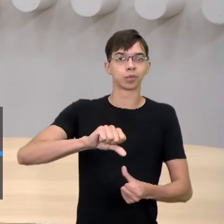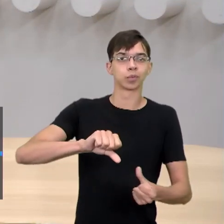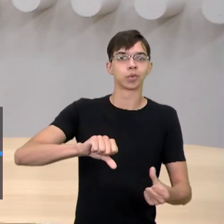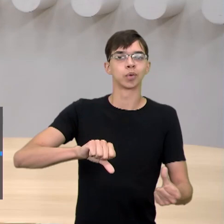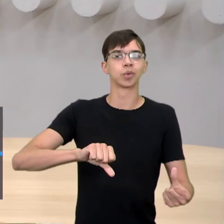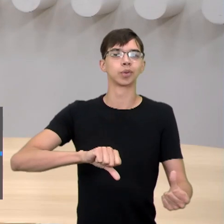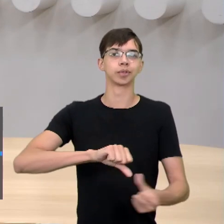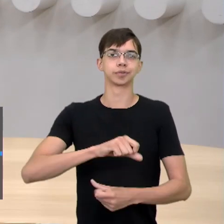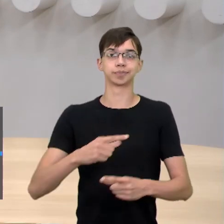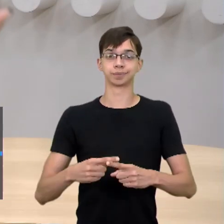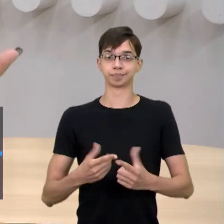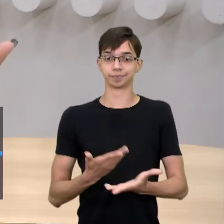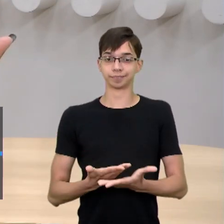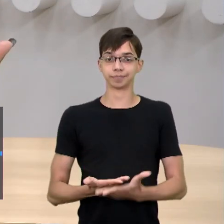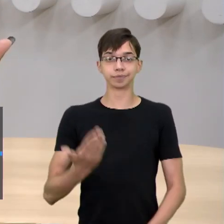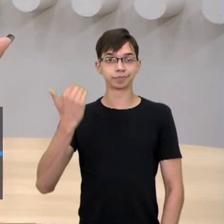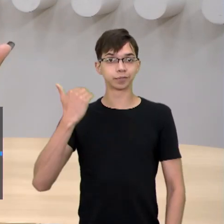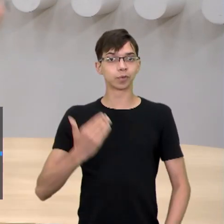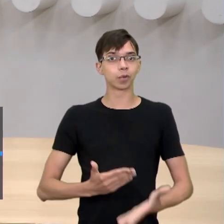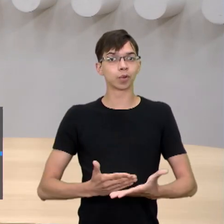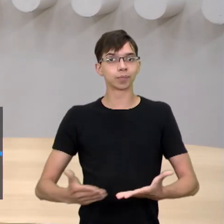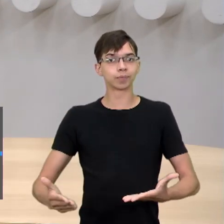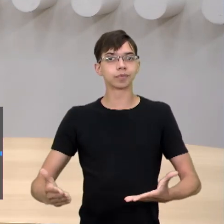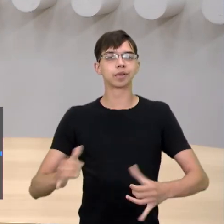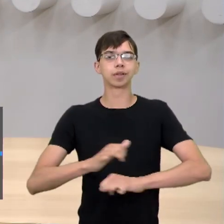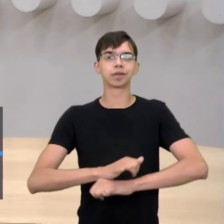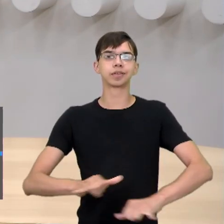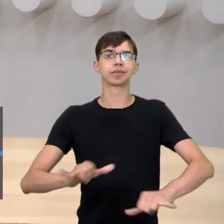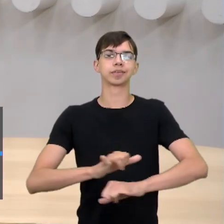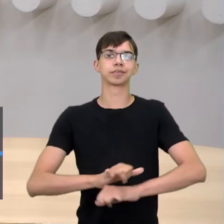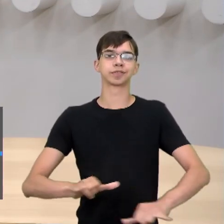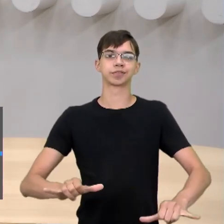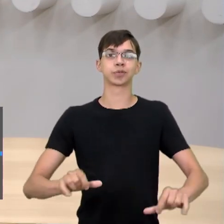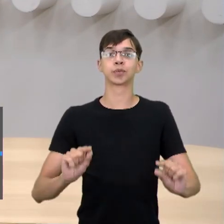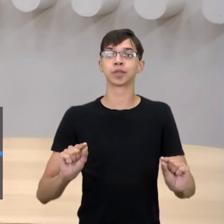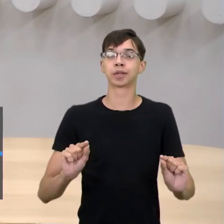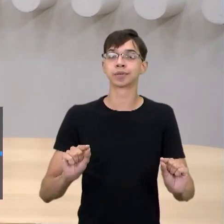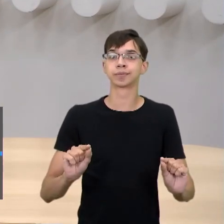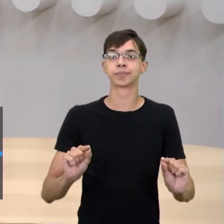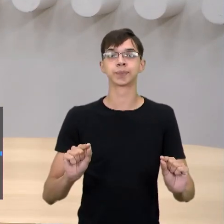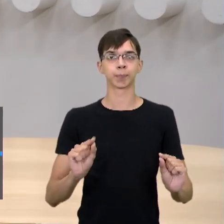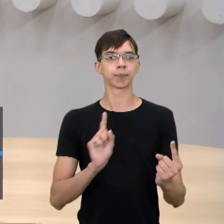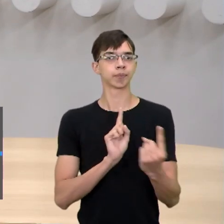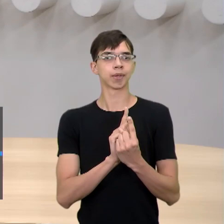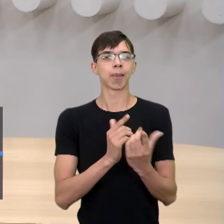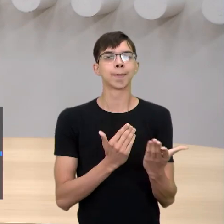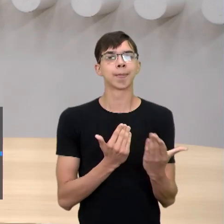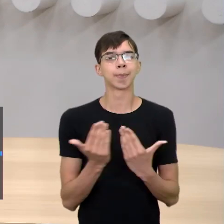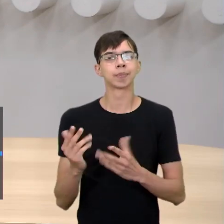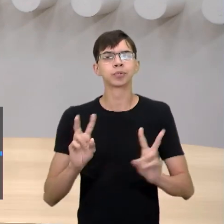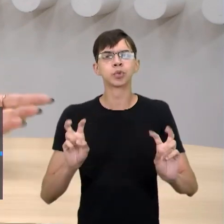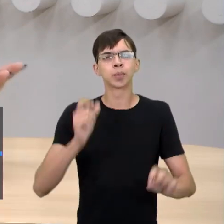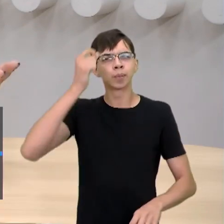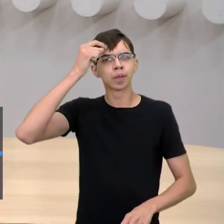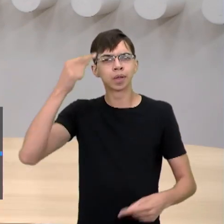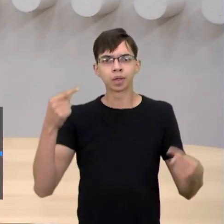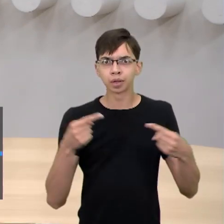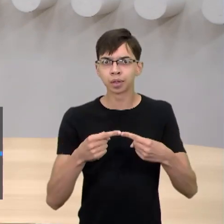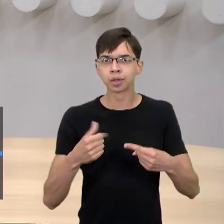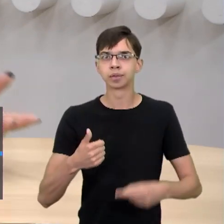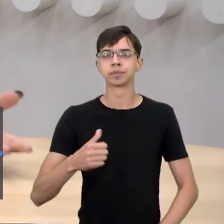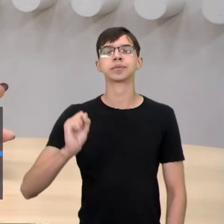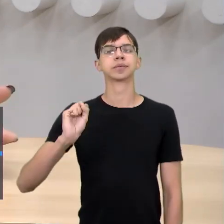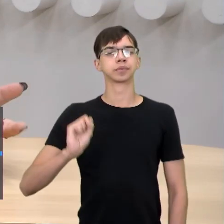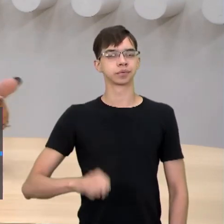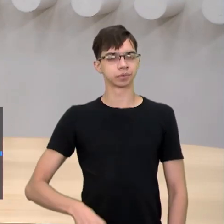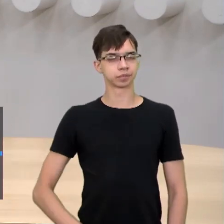Tanto que na aula passada a gente já começou falando de socialização, que tem relação com a cultura? Total, né? A